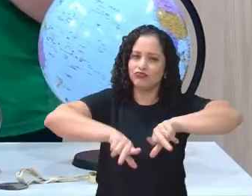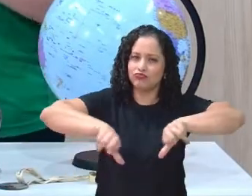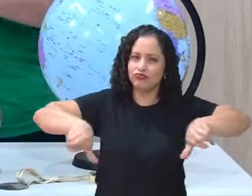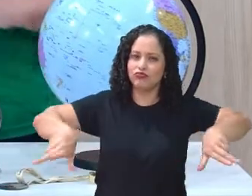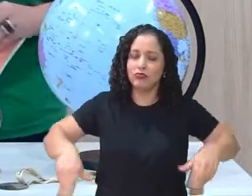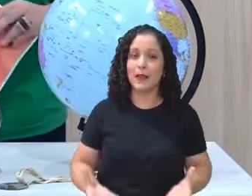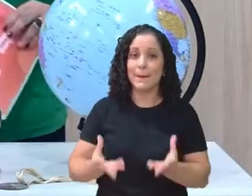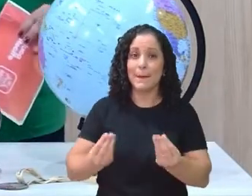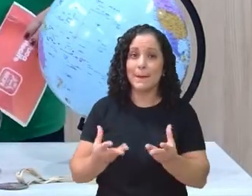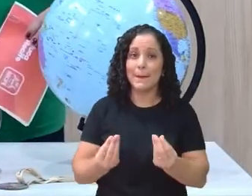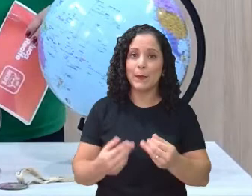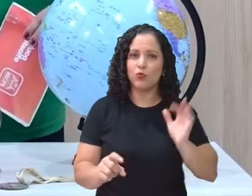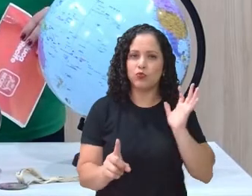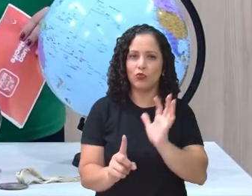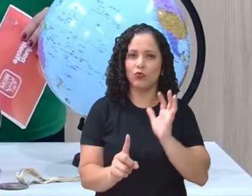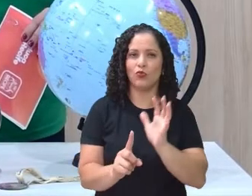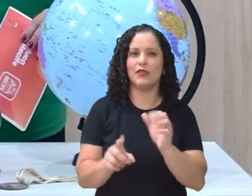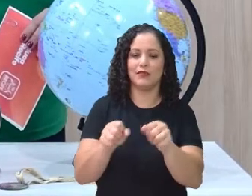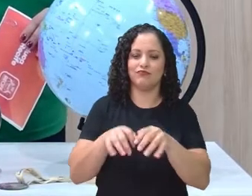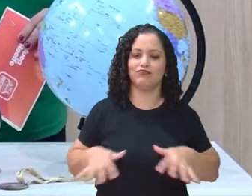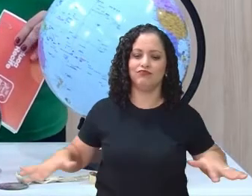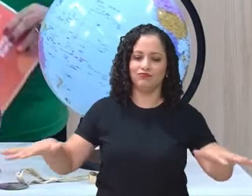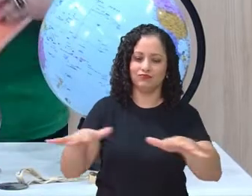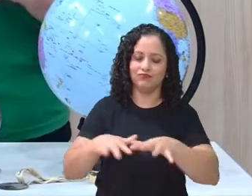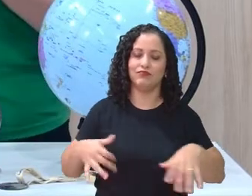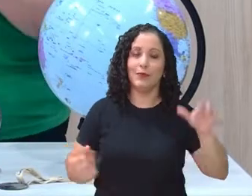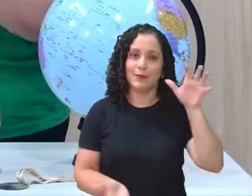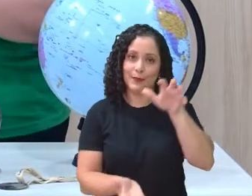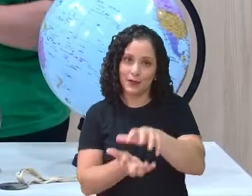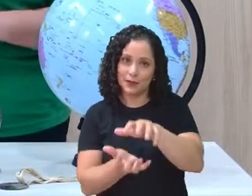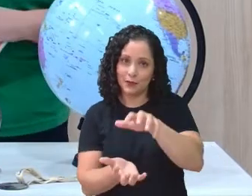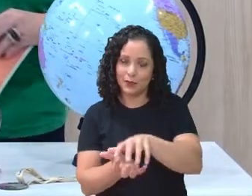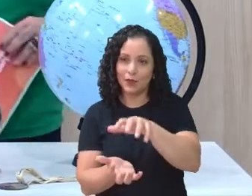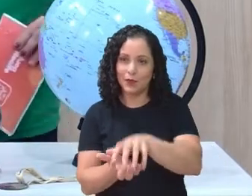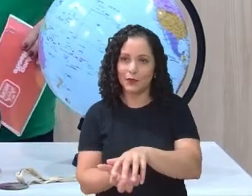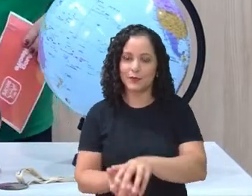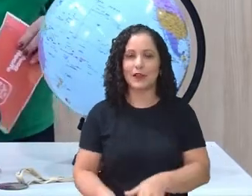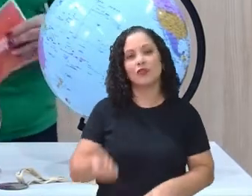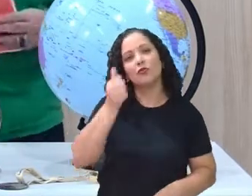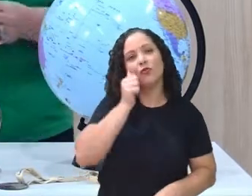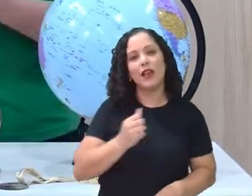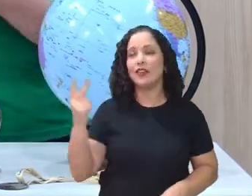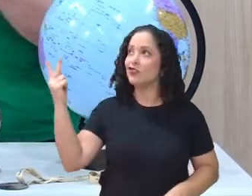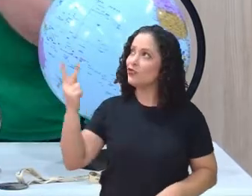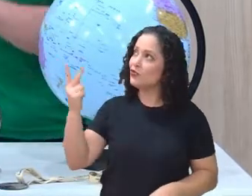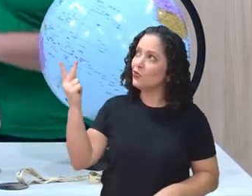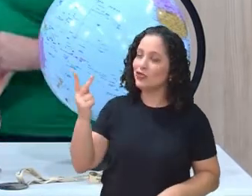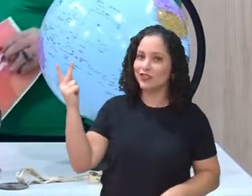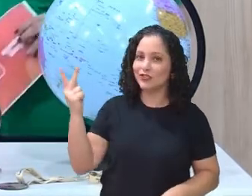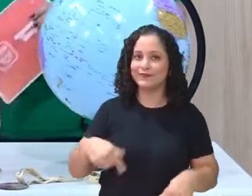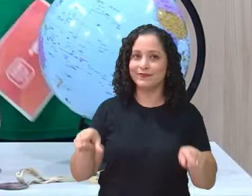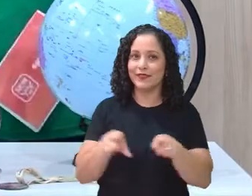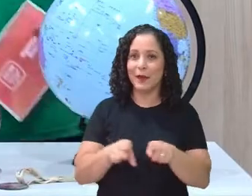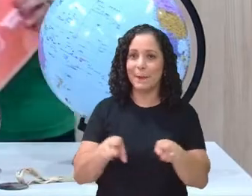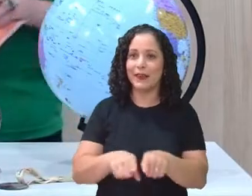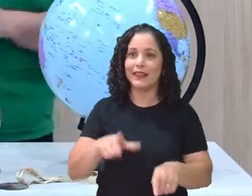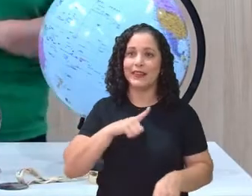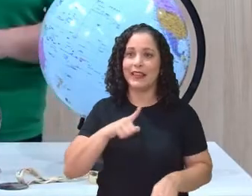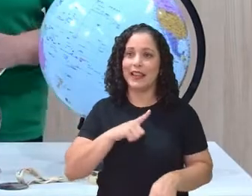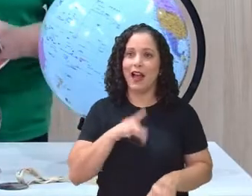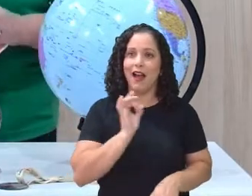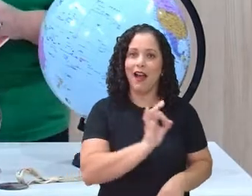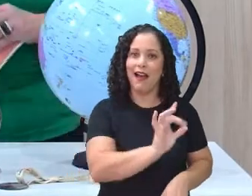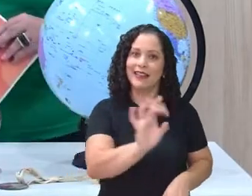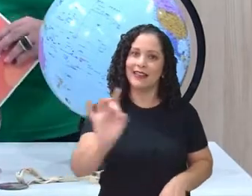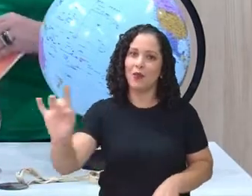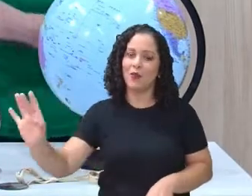para toda a comunidade pernambucana, né, o nome dessas duas mulheres. E eu trago também a homenagem a nós, a nossa